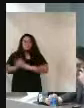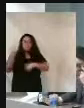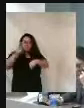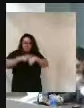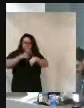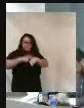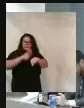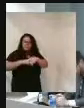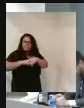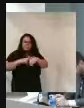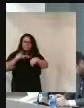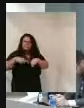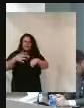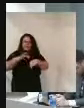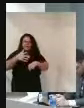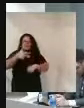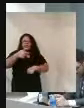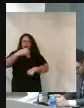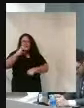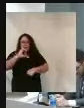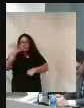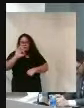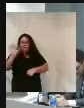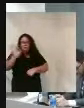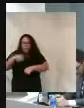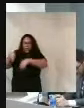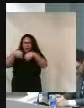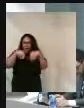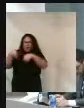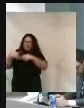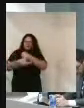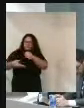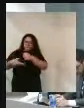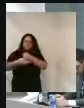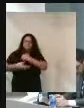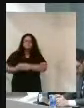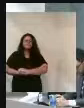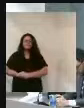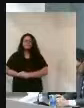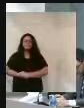os outros modificadores, tá? Passa, por favor.